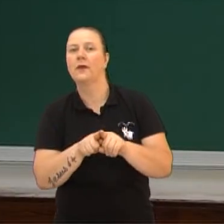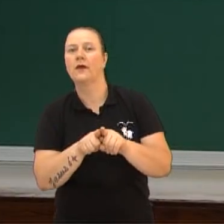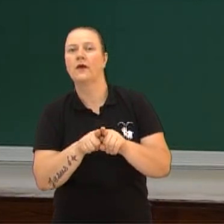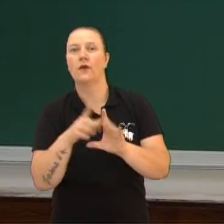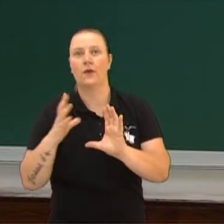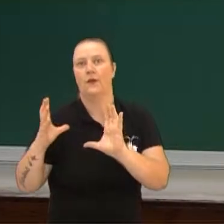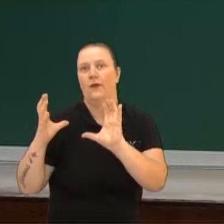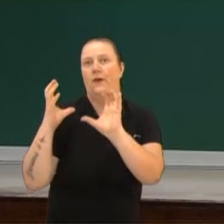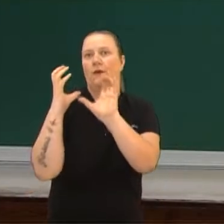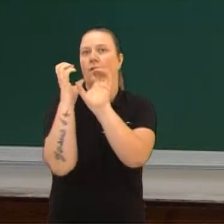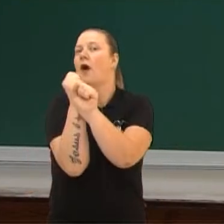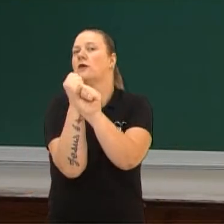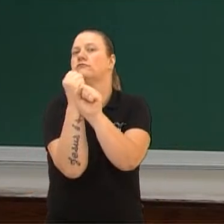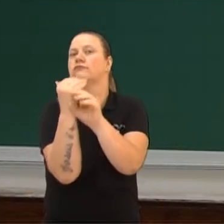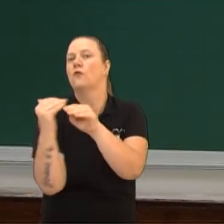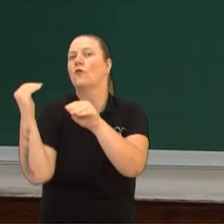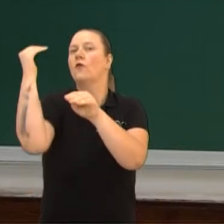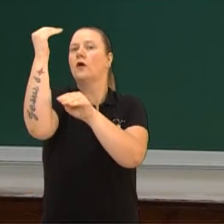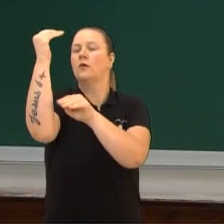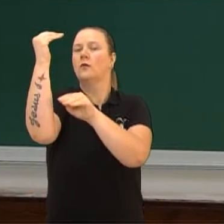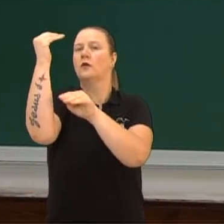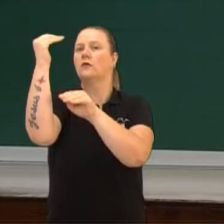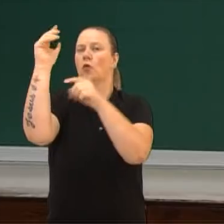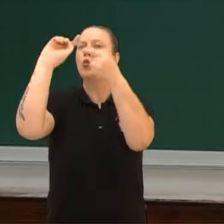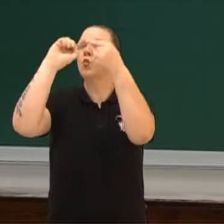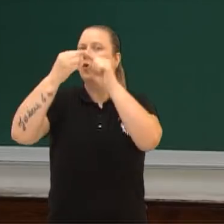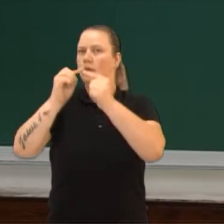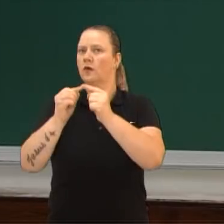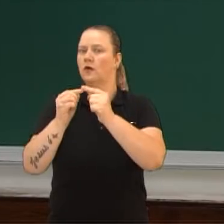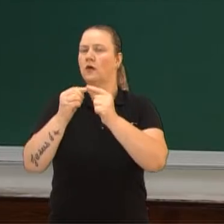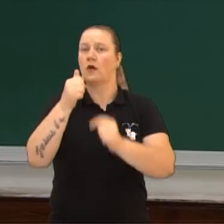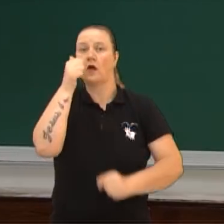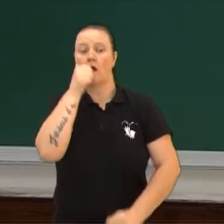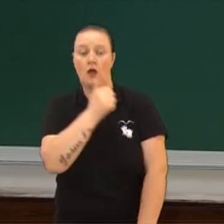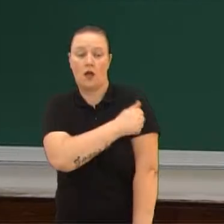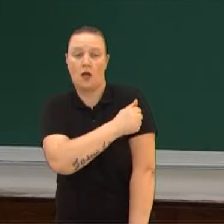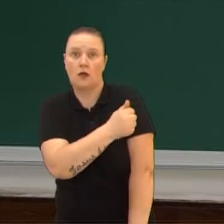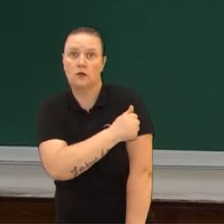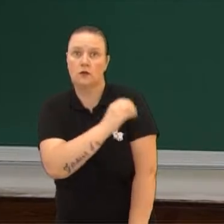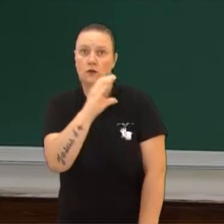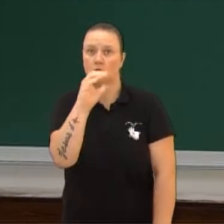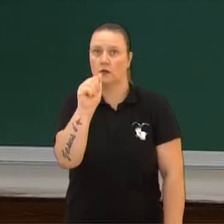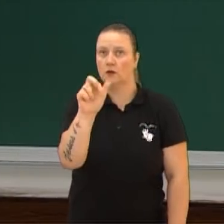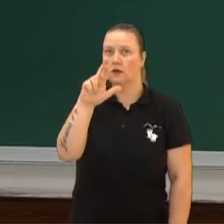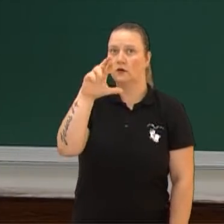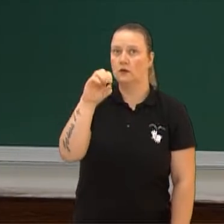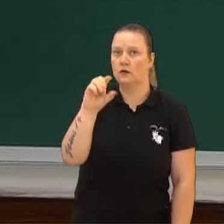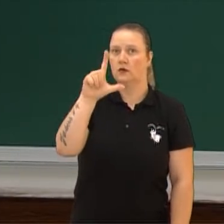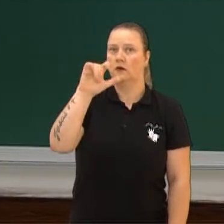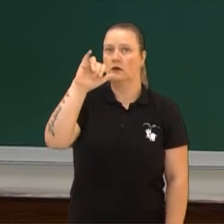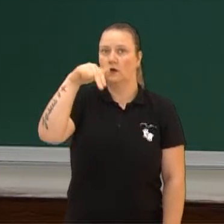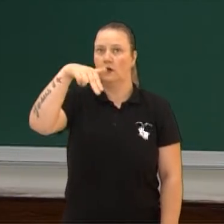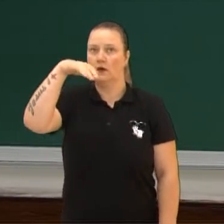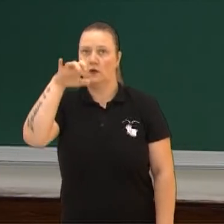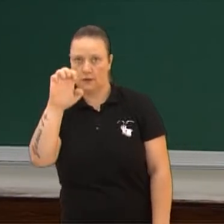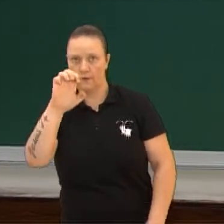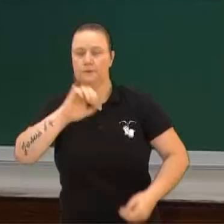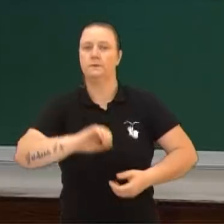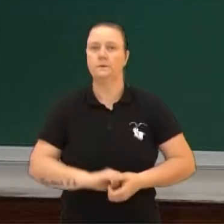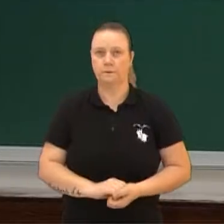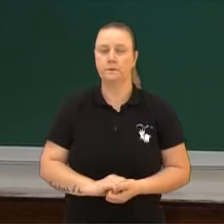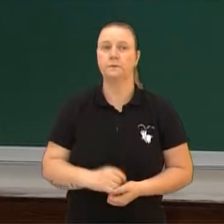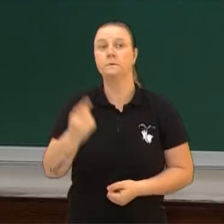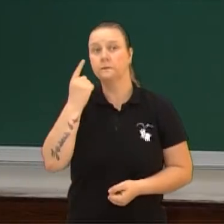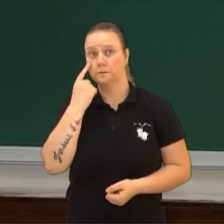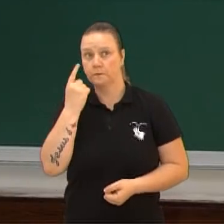maior valor, podemos ver, né, que se relaciona com a estudante Carolina. Então, qual estudante que tirou maior nota? Olha só, vamos olhar o